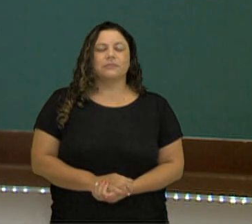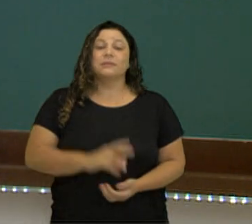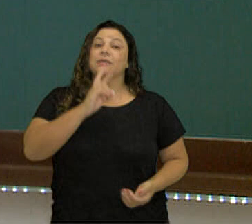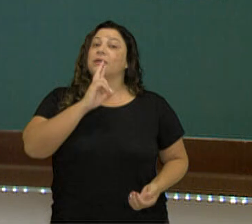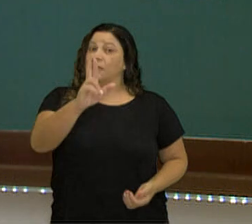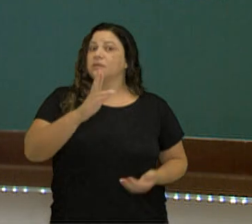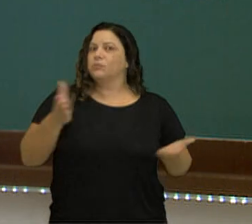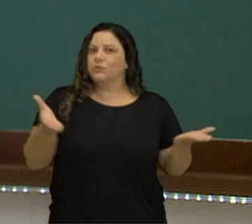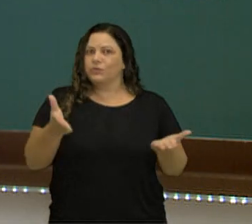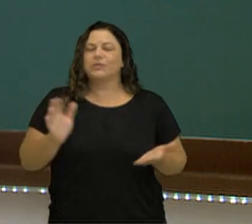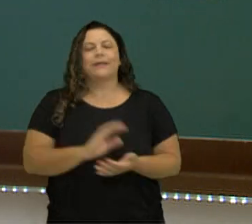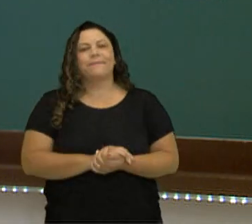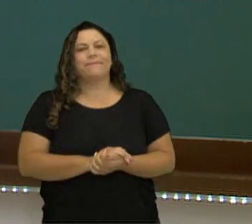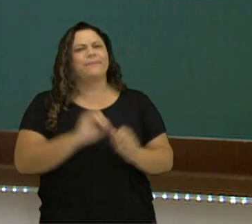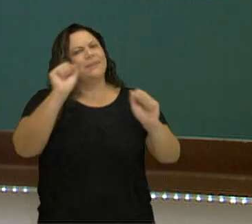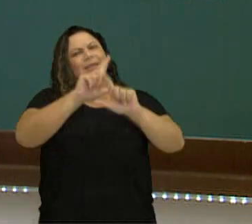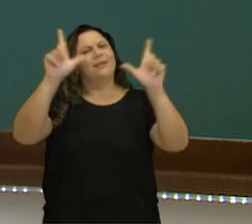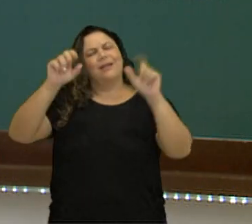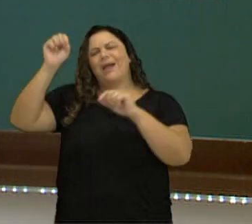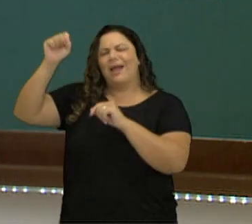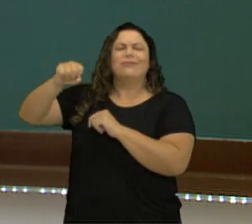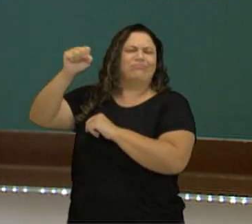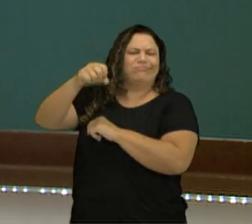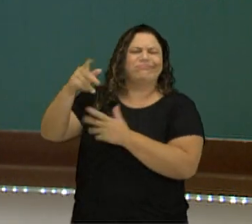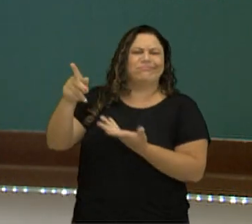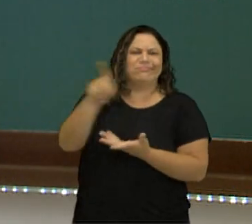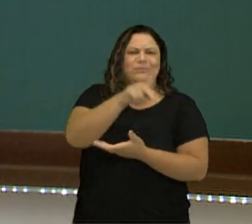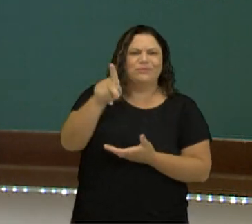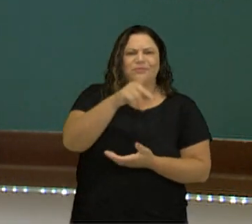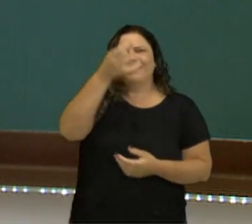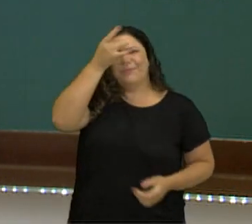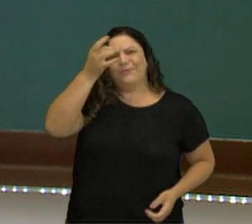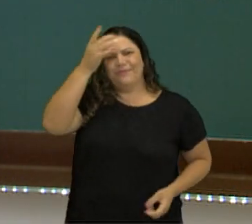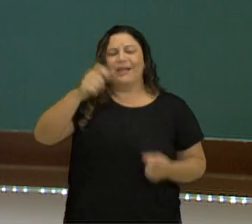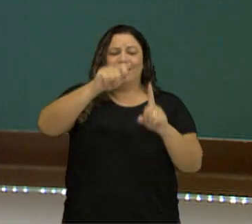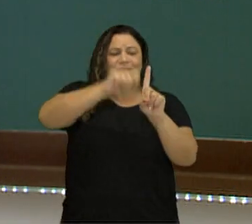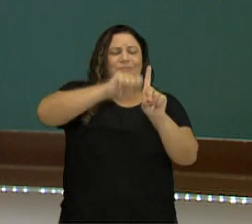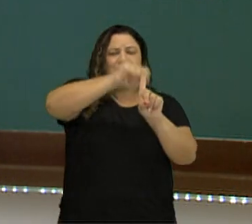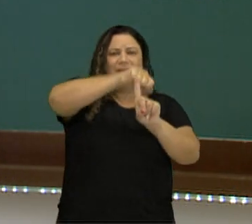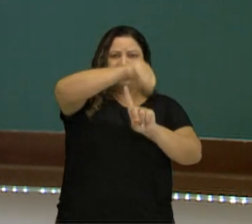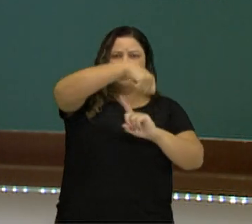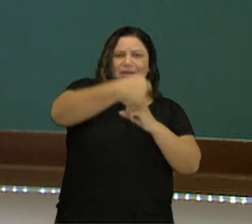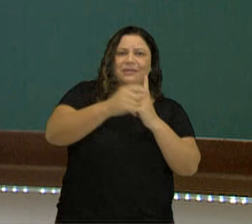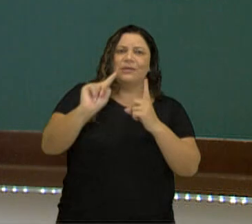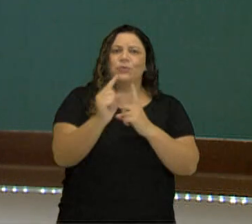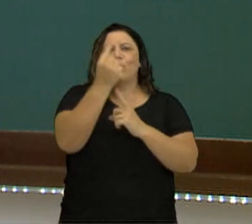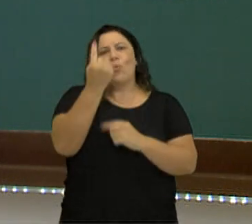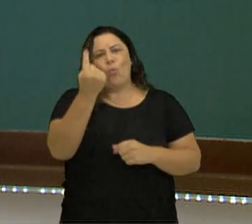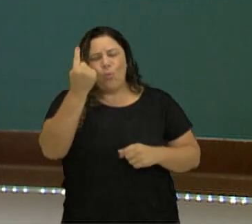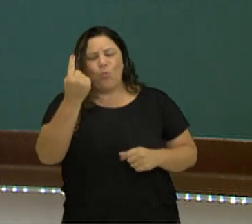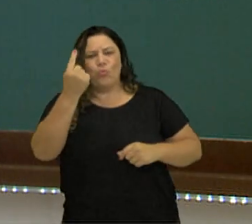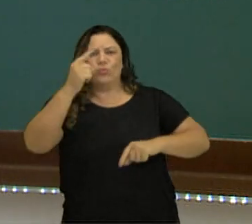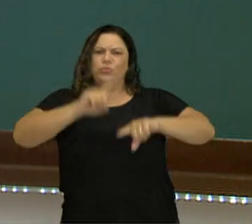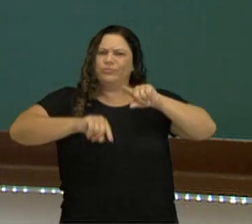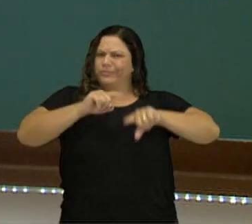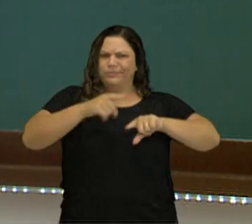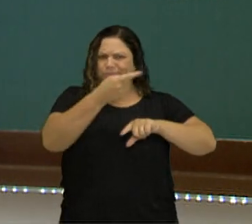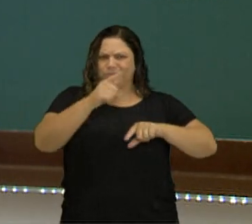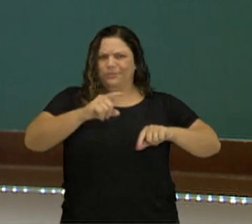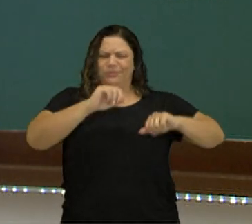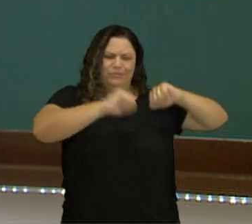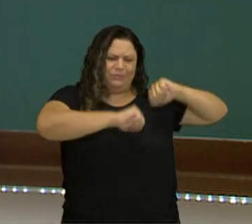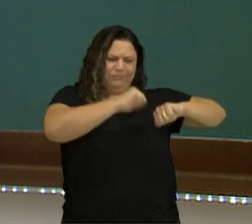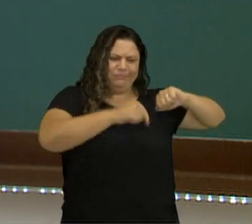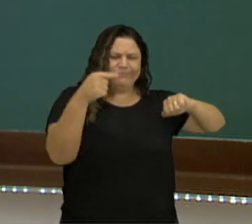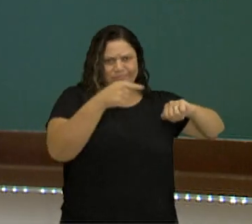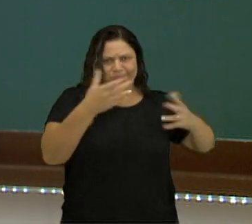Respondeu? Claro, professor, estava muito fácil, porque banana, né, é o único produto que não é industrializado. Sim, eu sabia que você ia